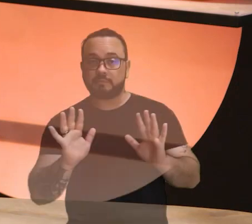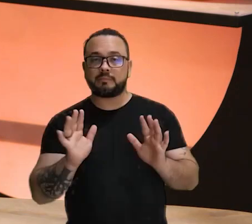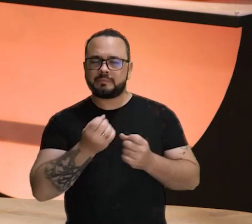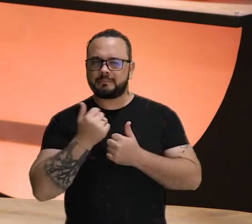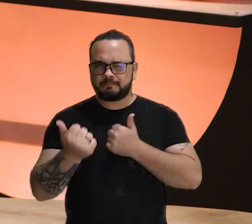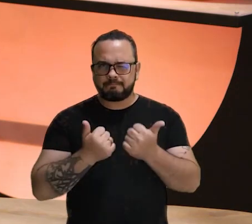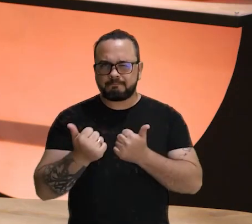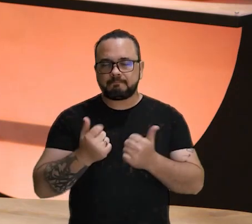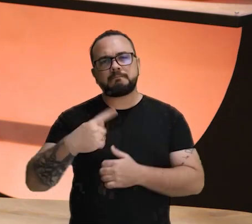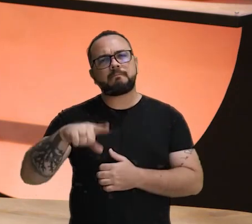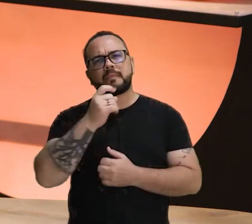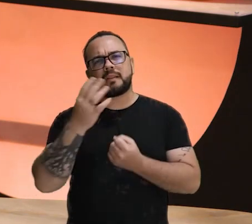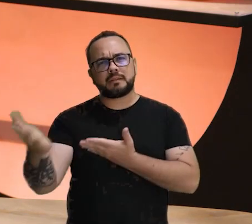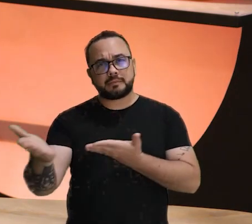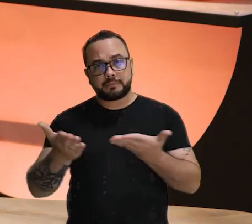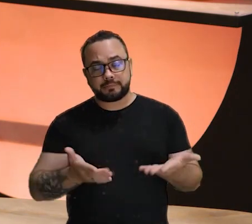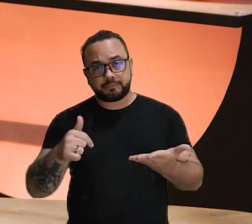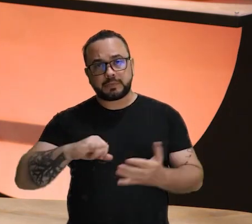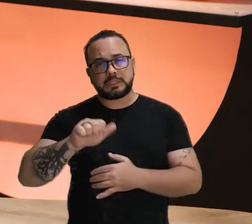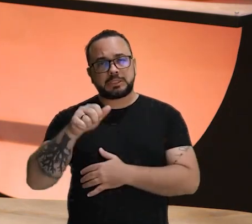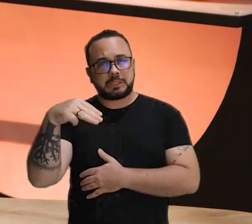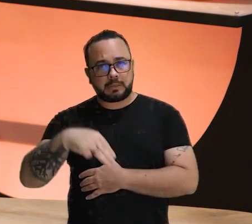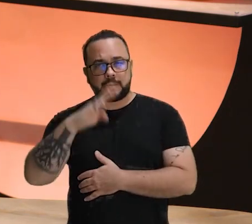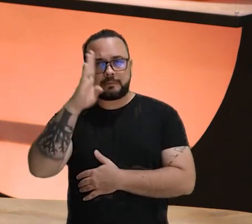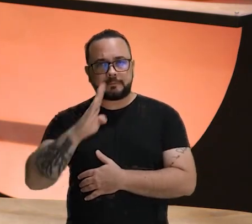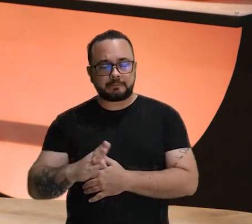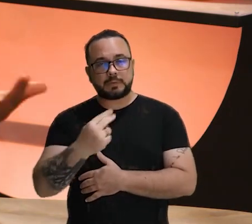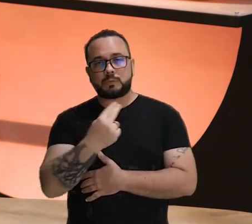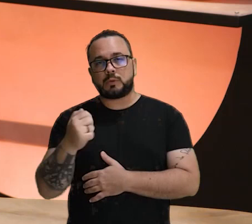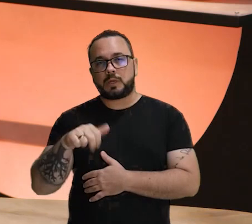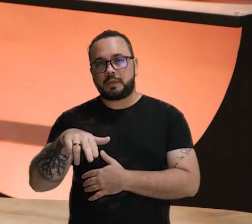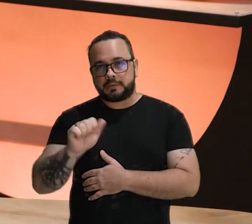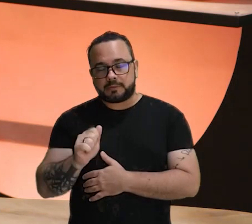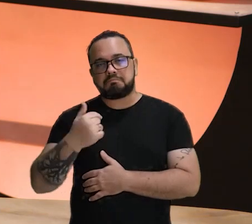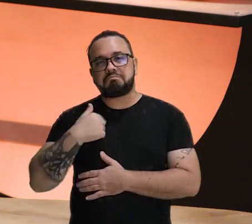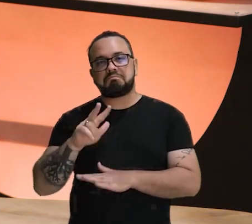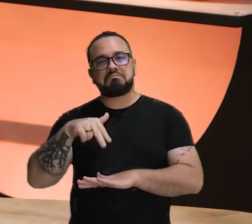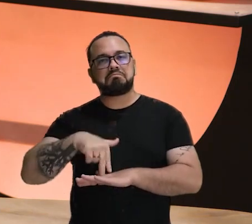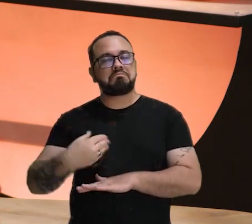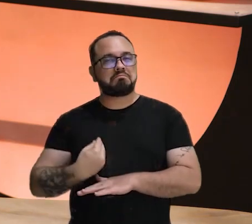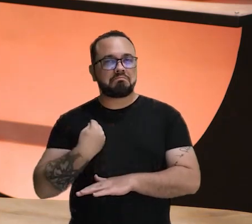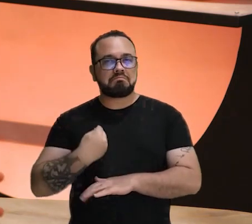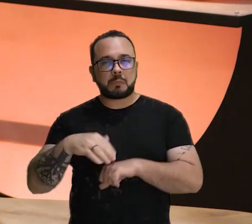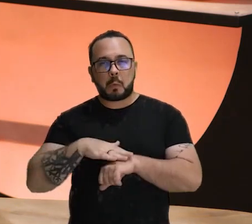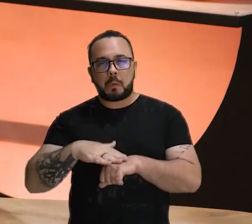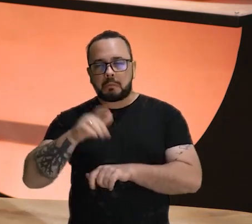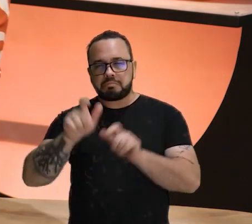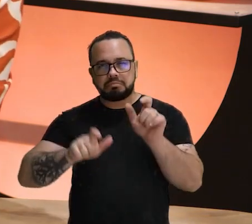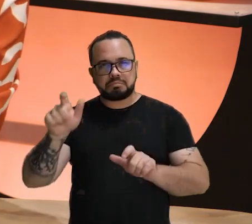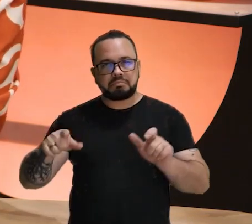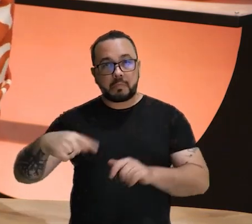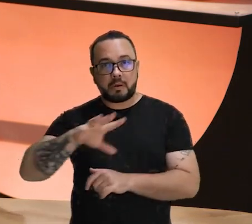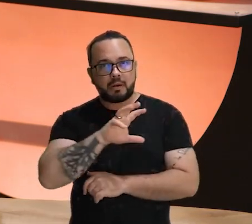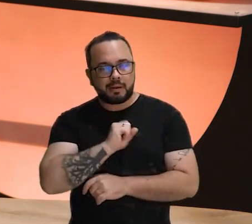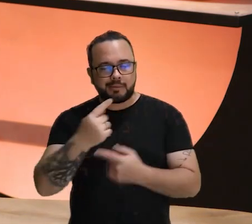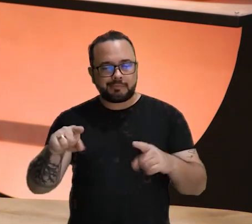Oi, gente! Tudo bem? Sejam muito bem-vindos ao Jam Brasil. Eu sou Ana Karina Sebastião e tô aqui para trocar aquela ideia com a galerinha